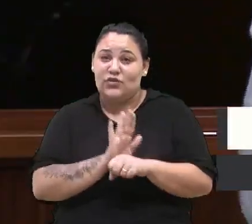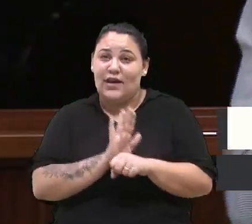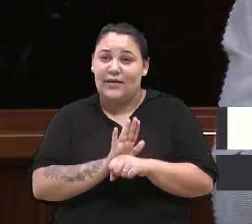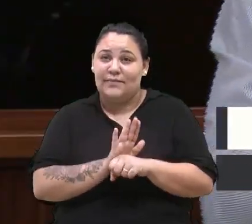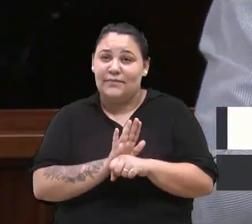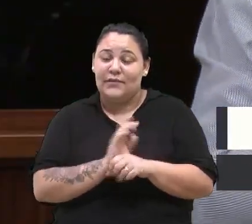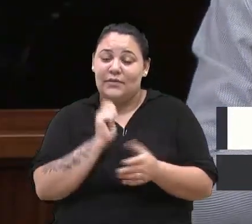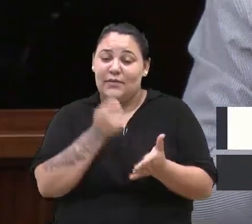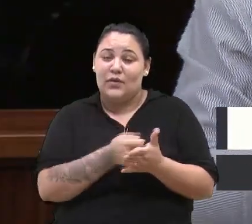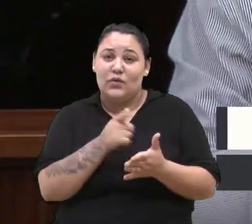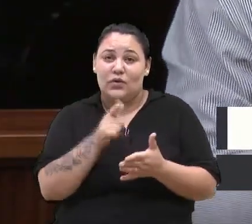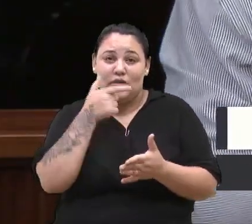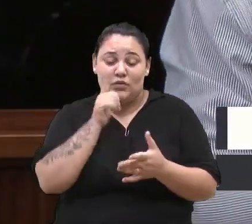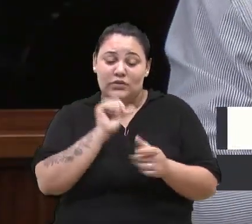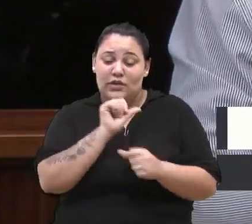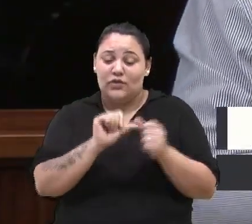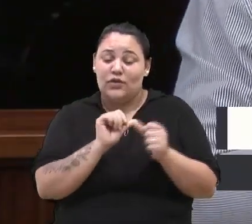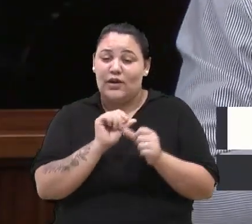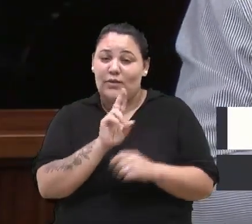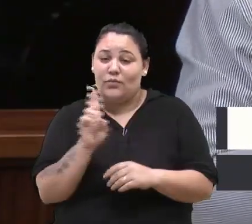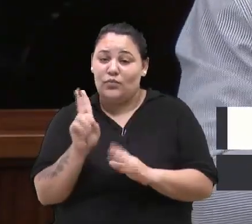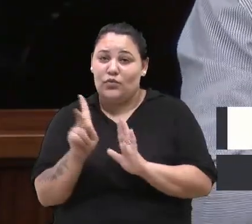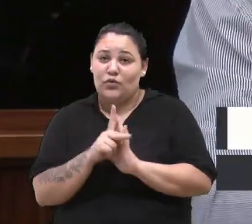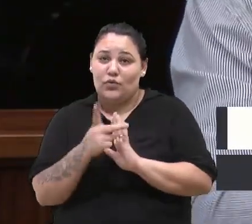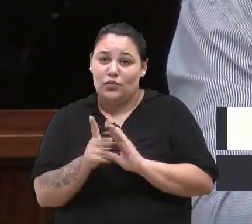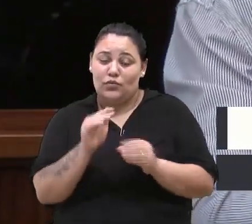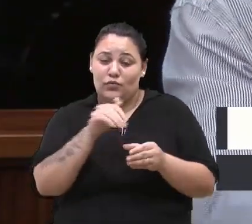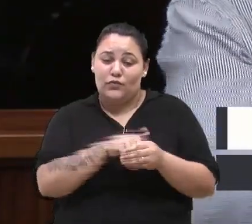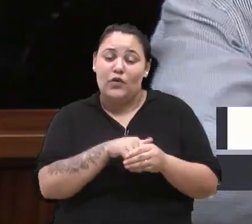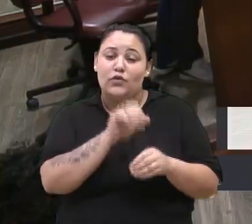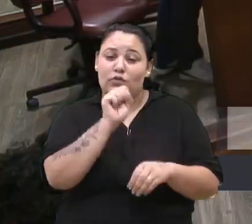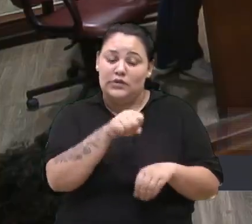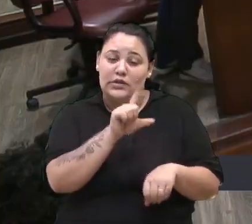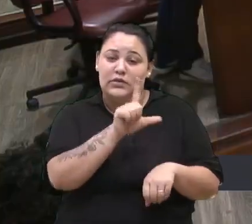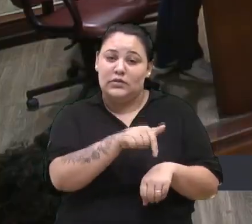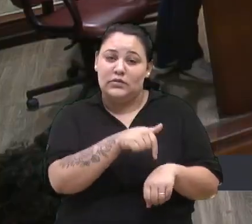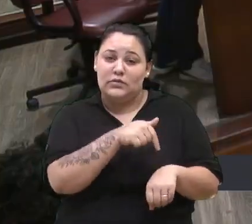seu nome. No momento oportuno, voto sim, logicamente. Obrigado. Obrigado.